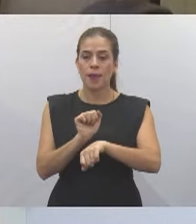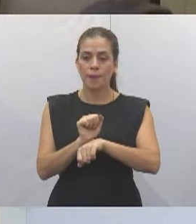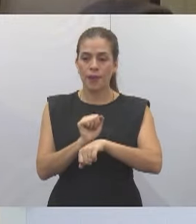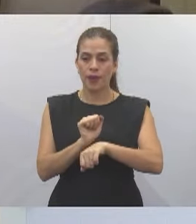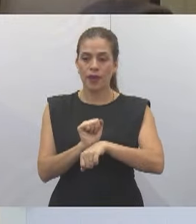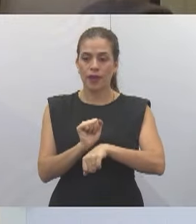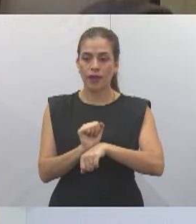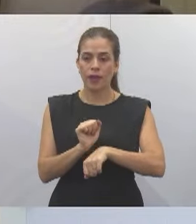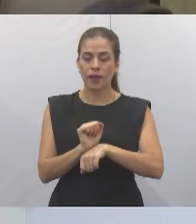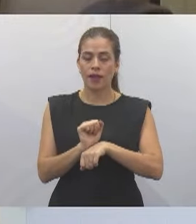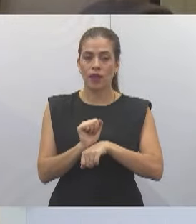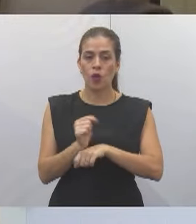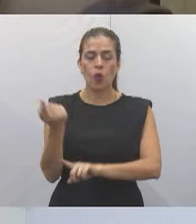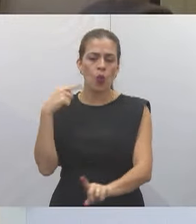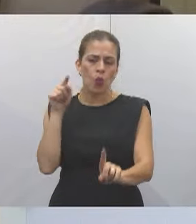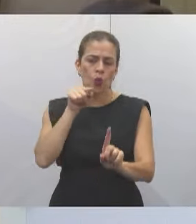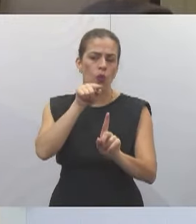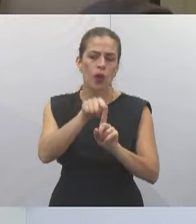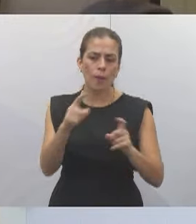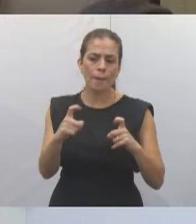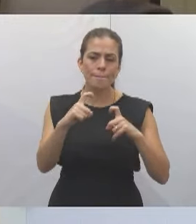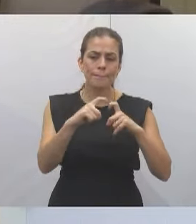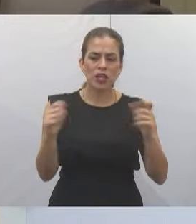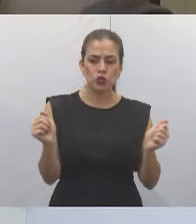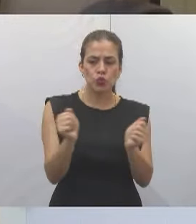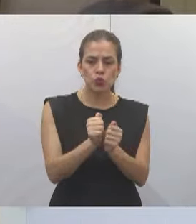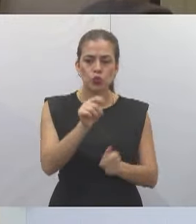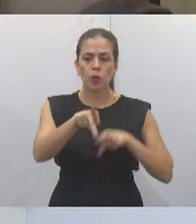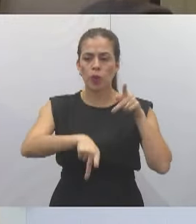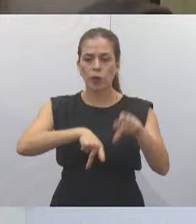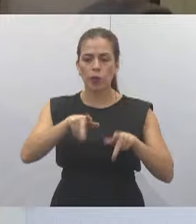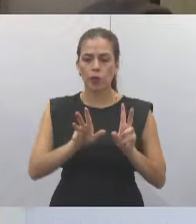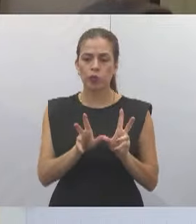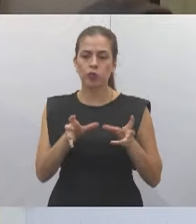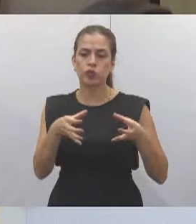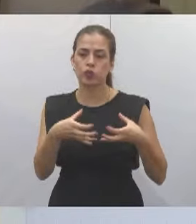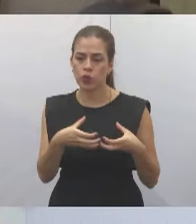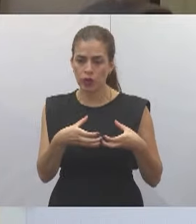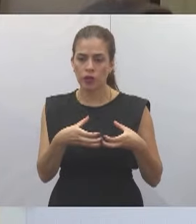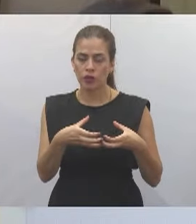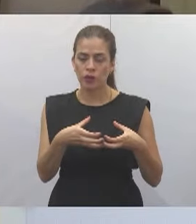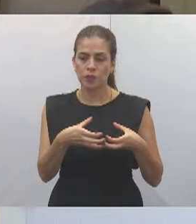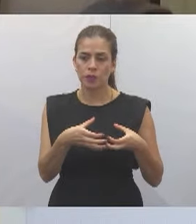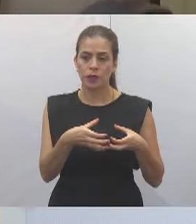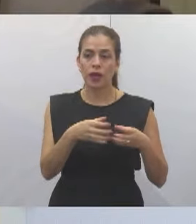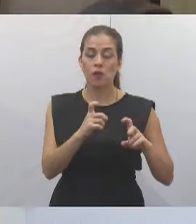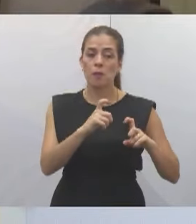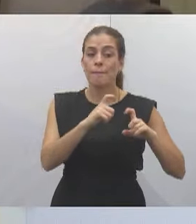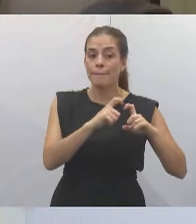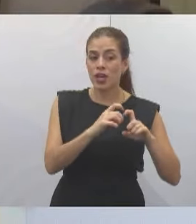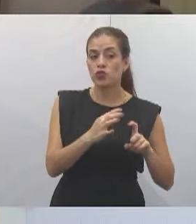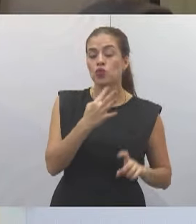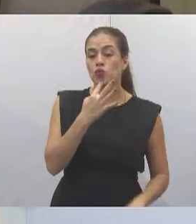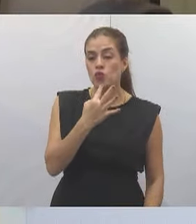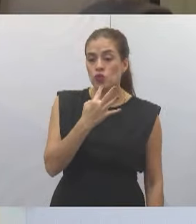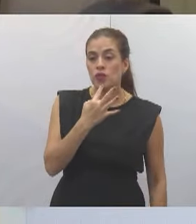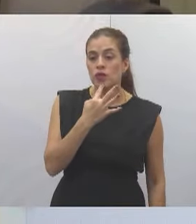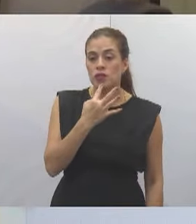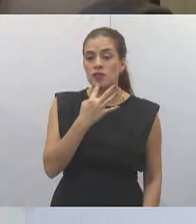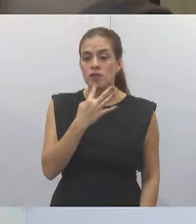vincular os médicos à população, à comunidade, para que aí cada médico conheça o